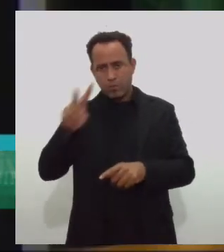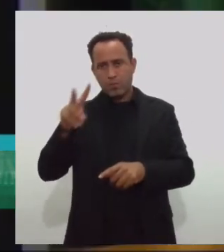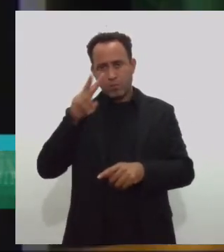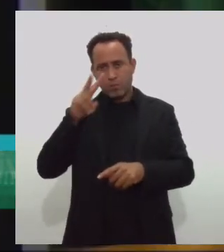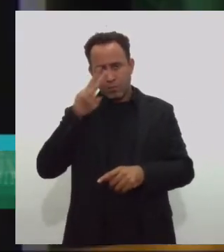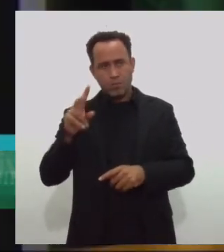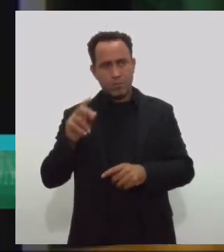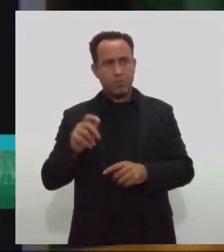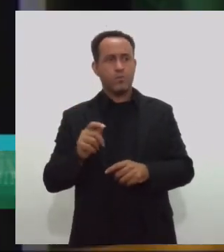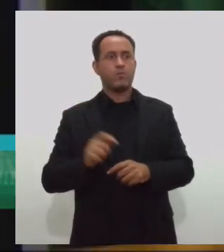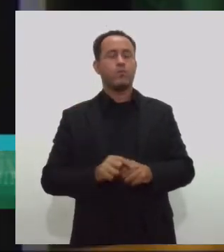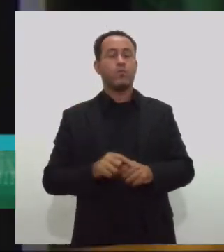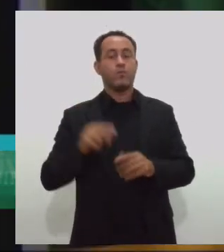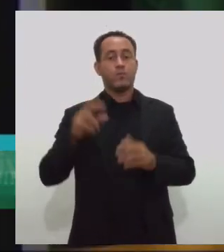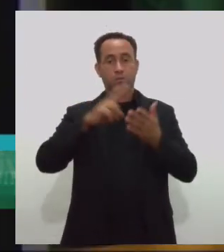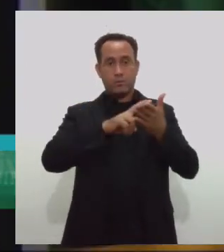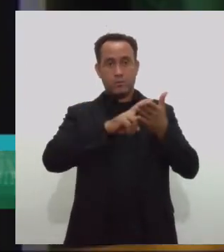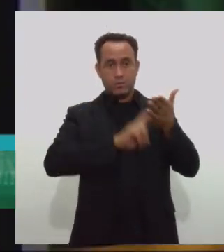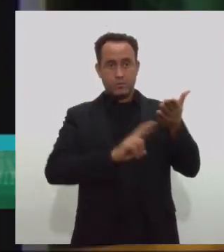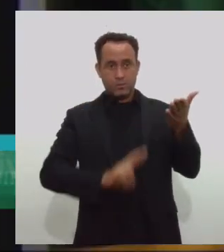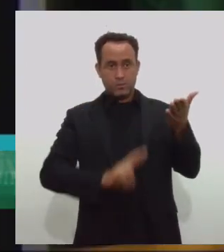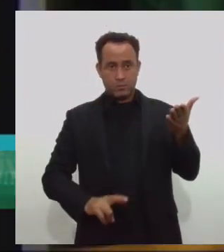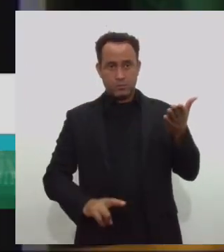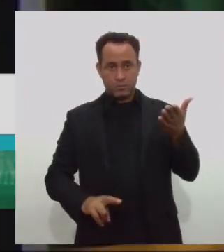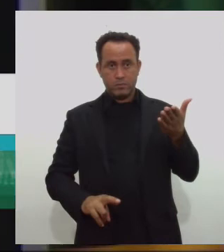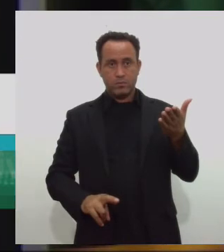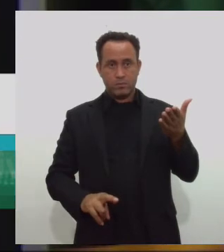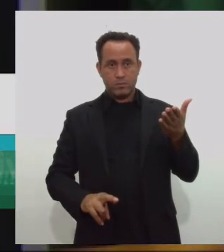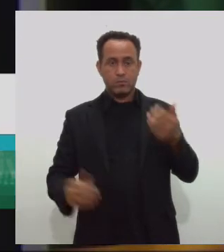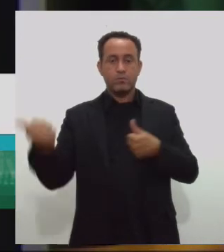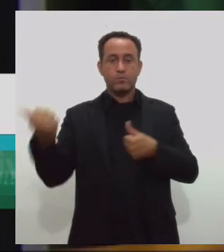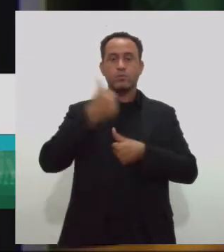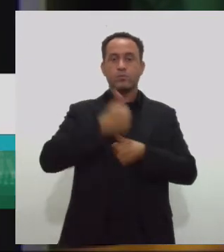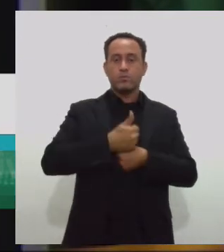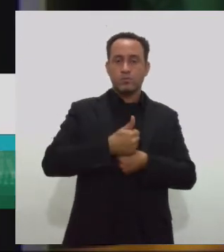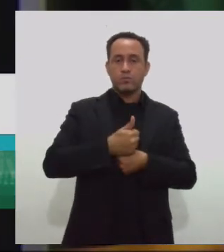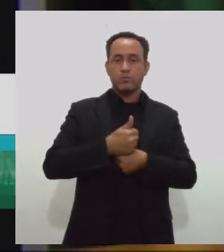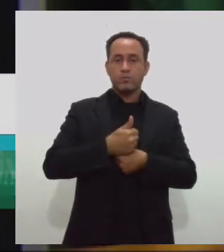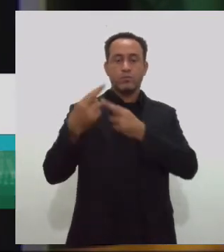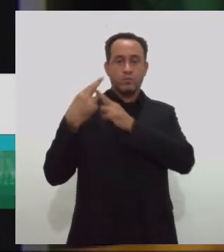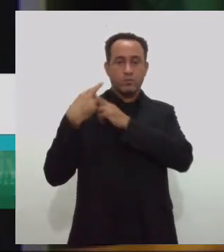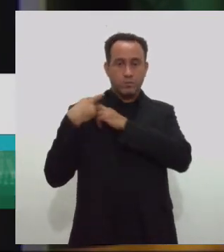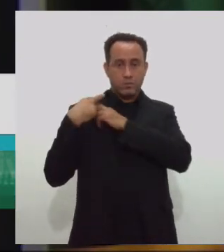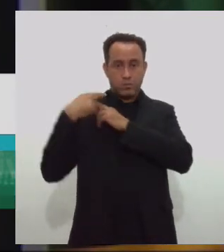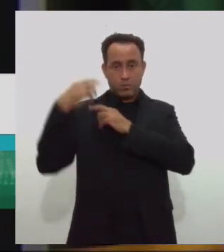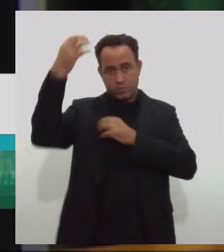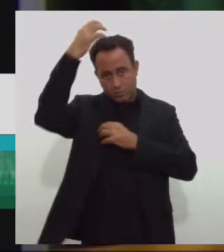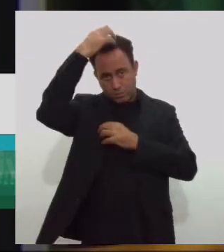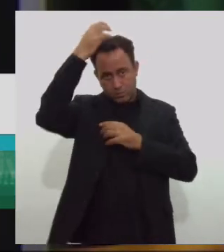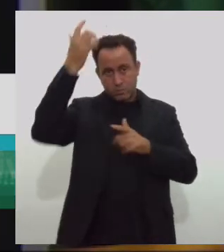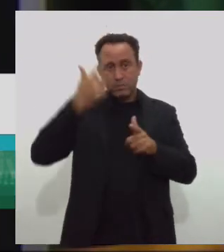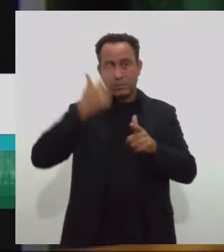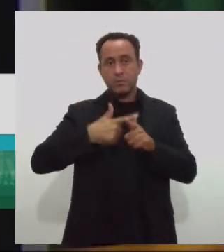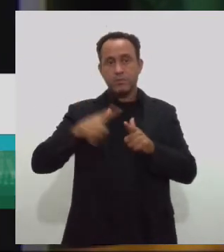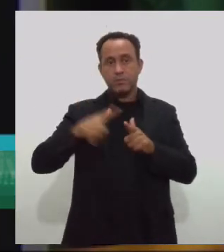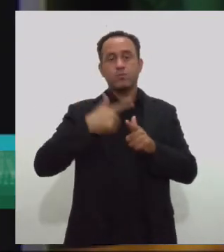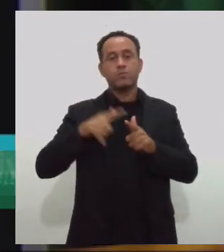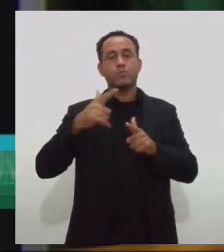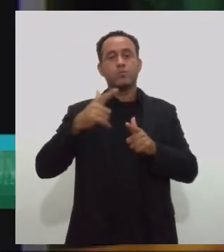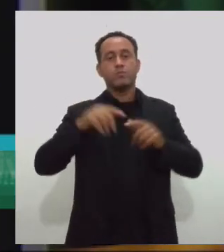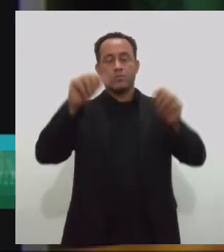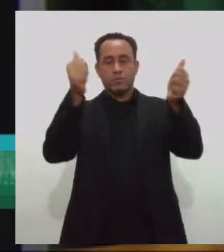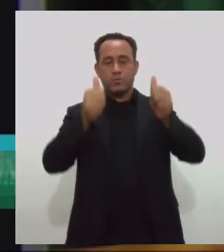controle. Esse relatório suprime a responsabilização no caso de condutas que causem grave dano ao